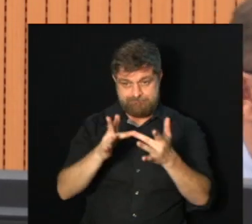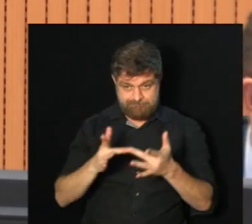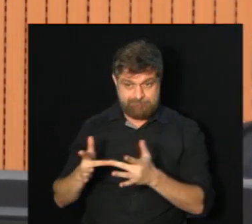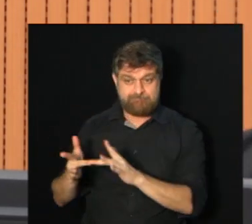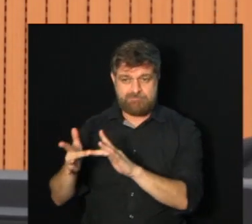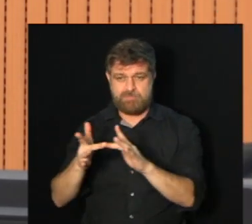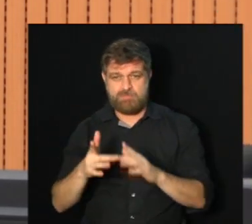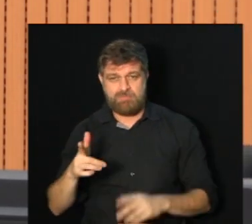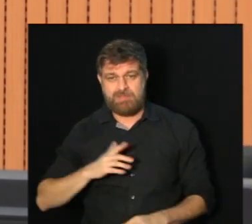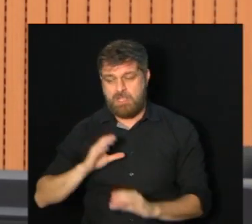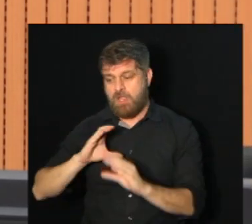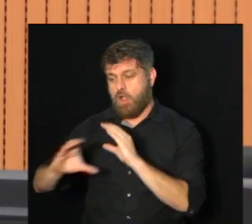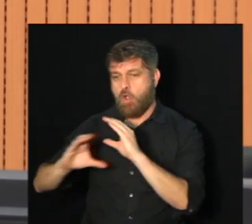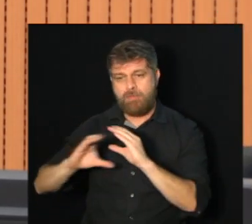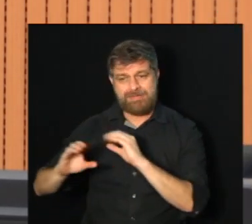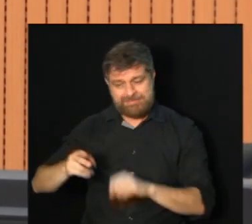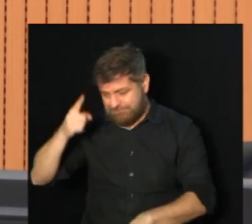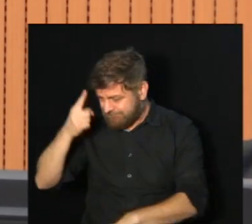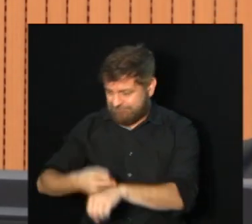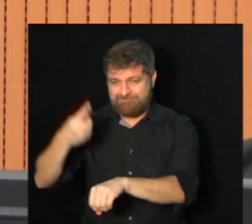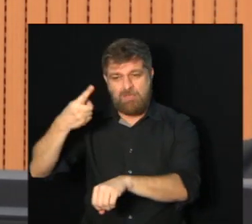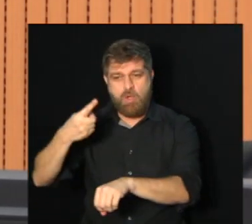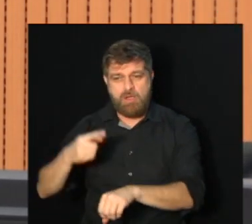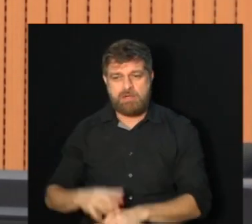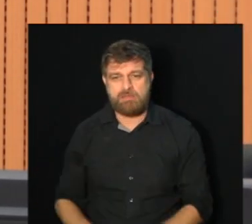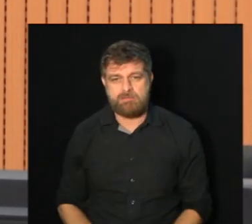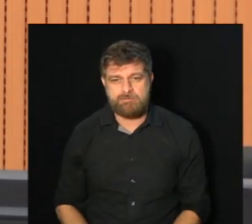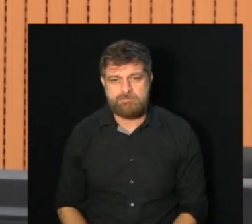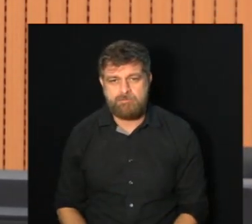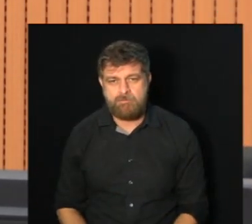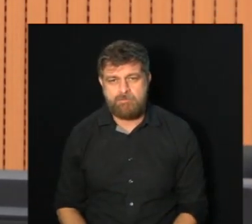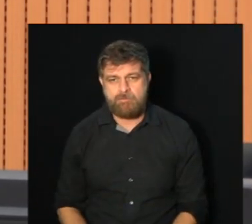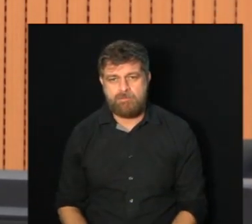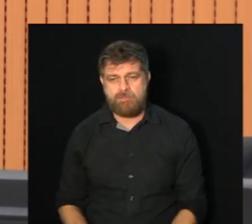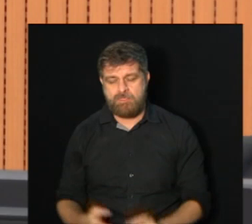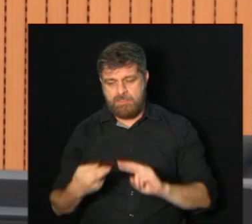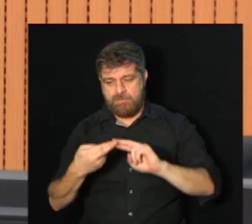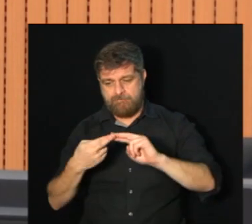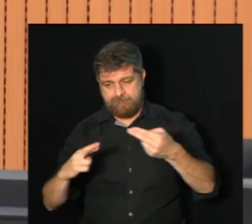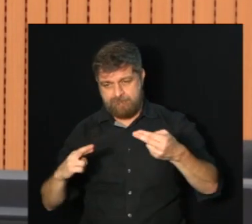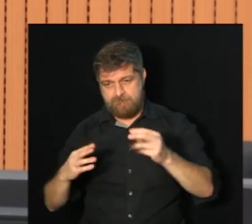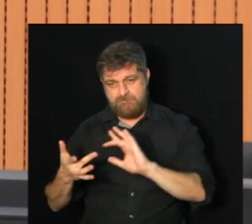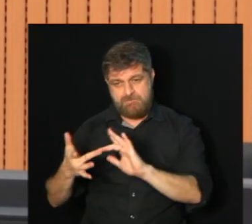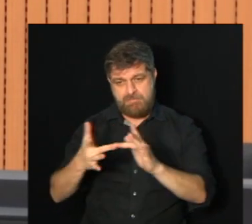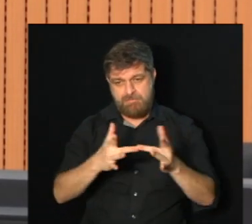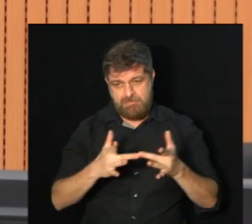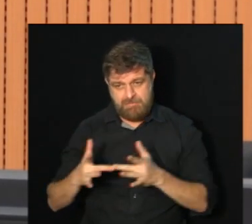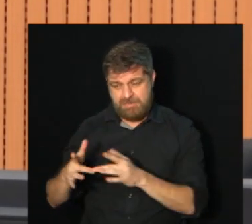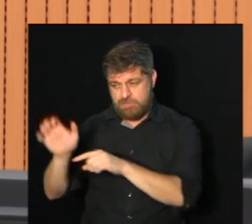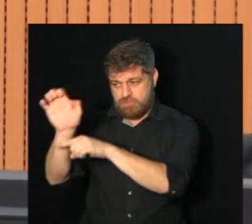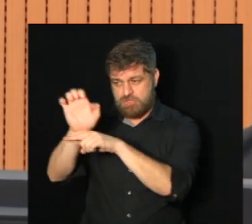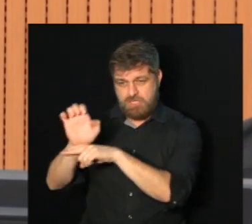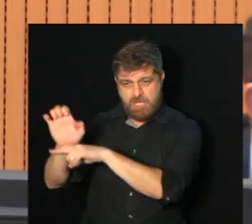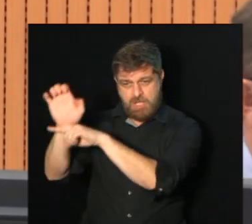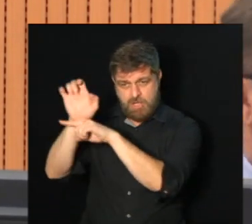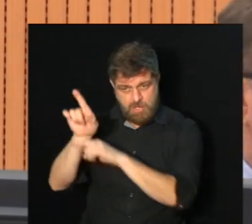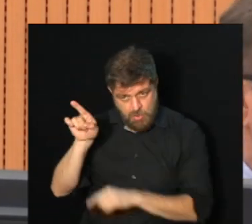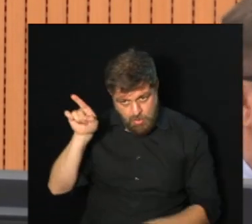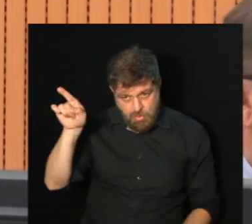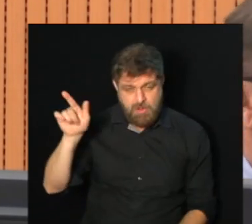providencia essa comunicação imediata. É uma rede feita pela Europa, chama